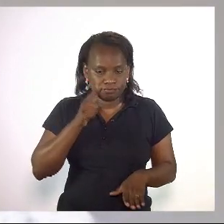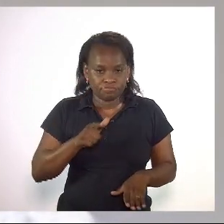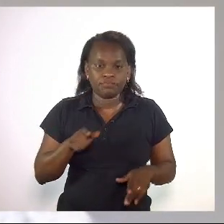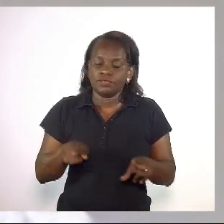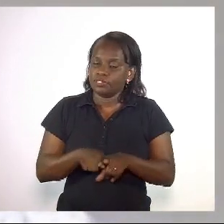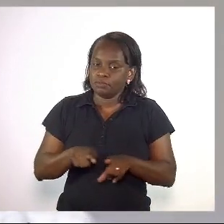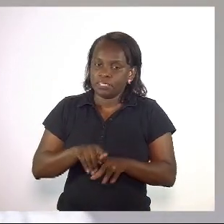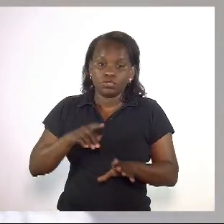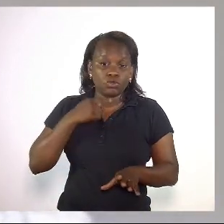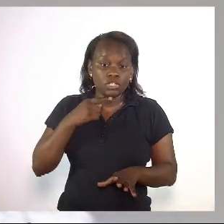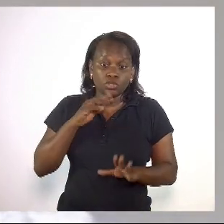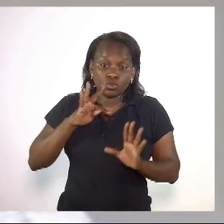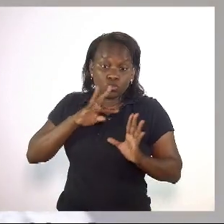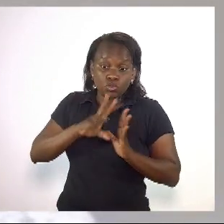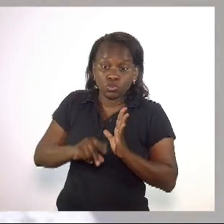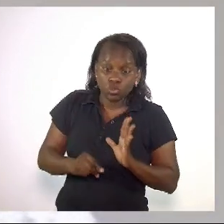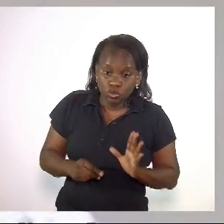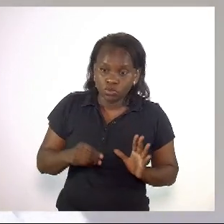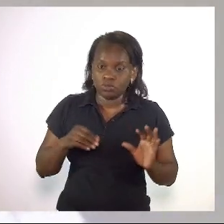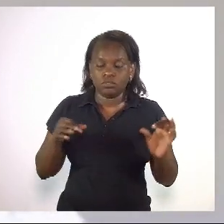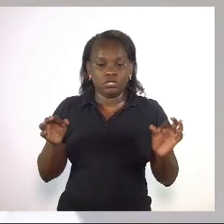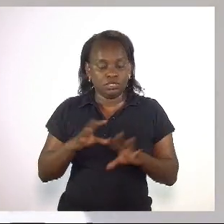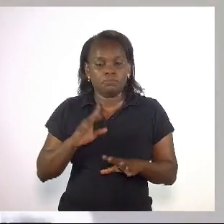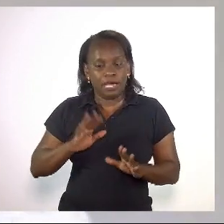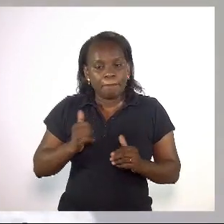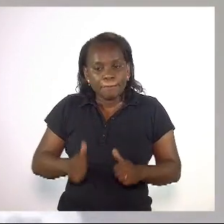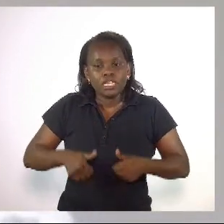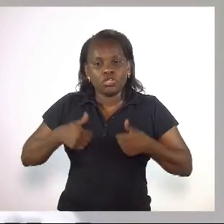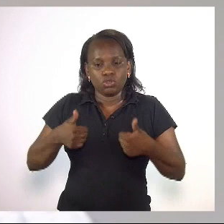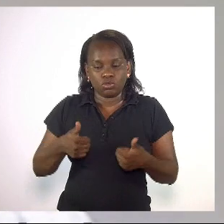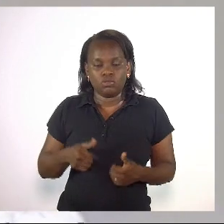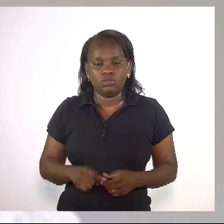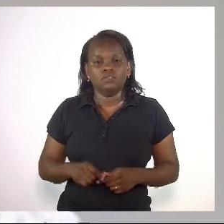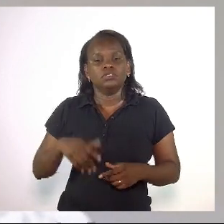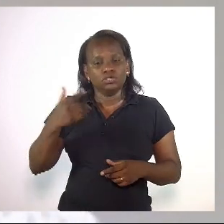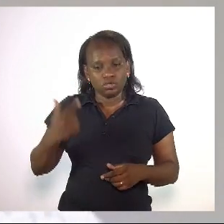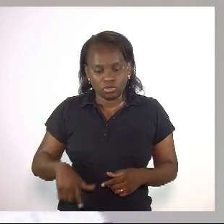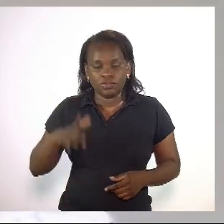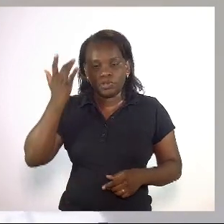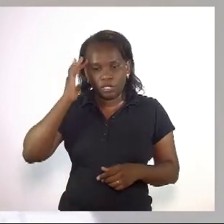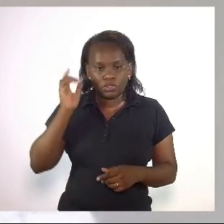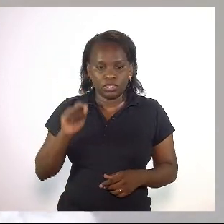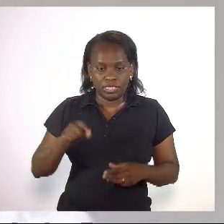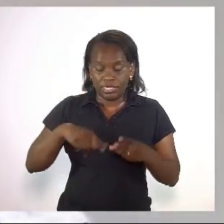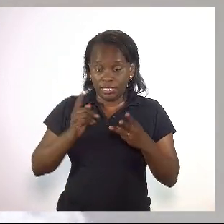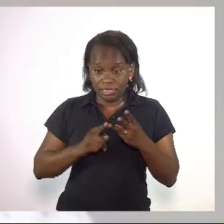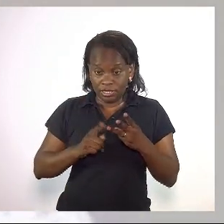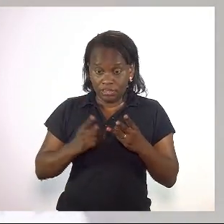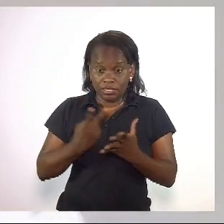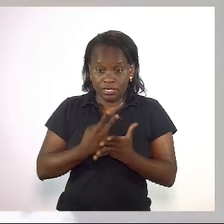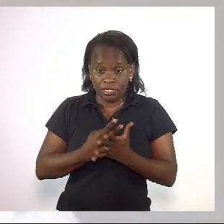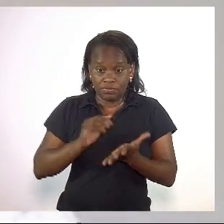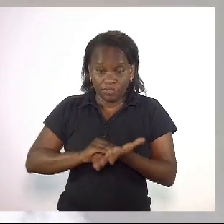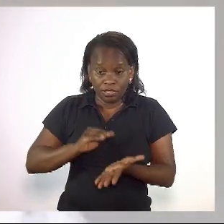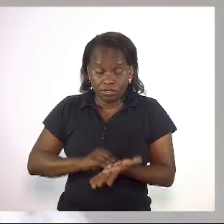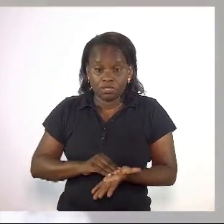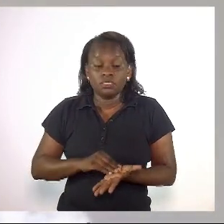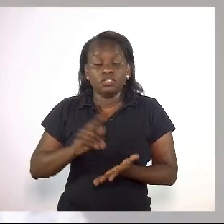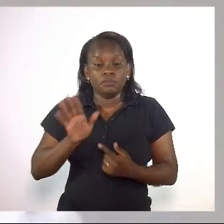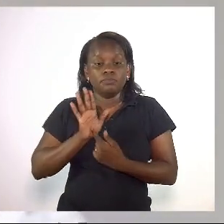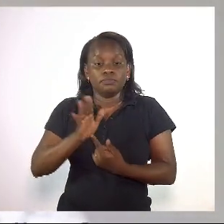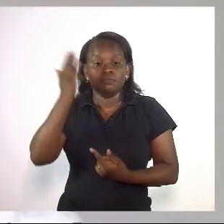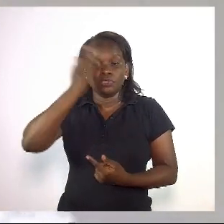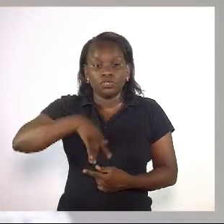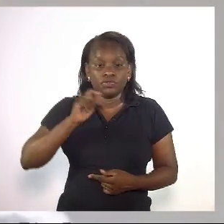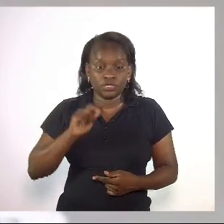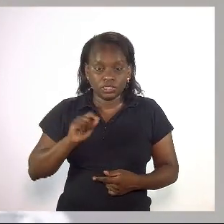tenhamos conseguido cumprir o índice na sua plenitude. Ou seja, mais uma vez, eu acho que nessa terceira irregularidade nós estamos mostrando que